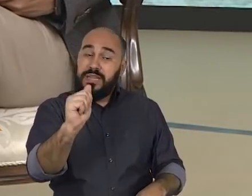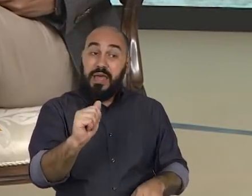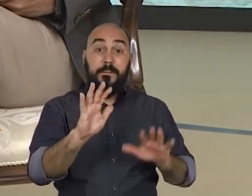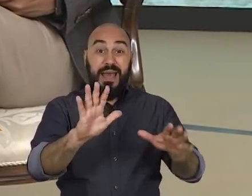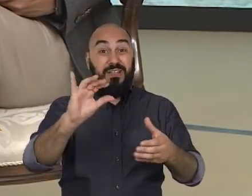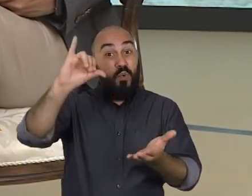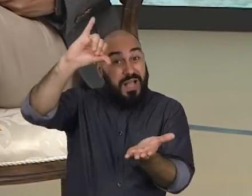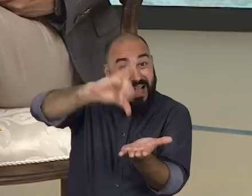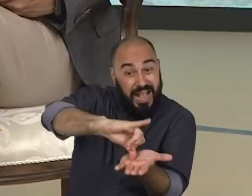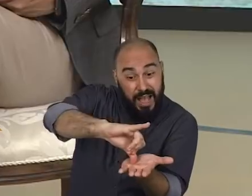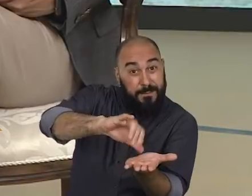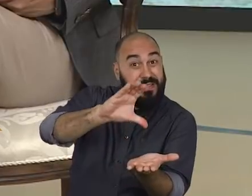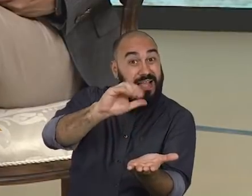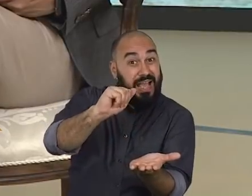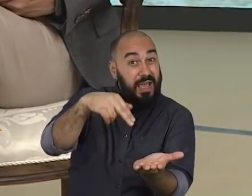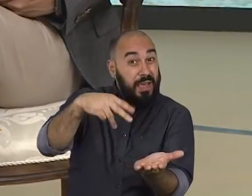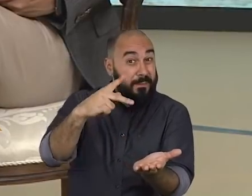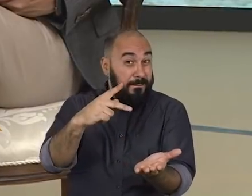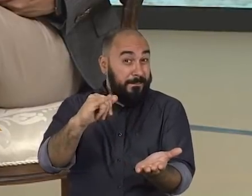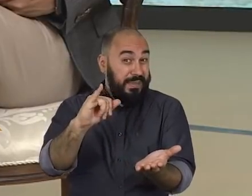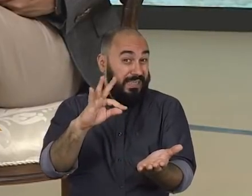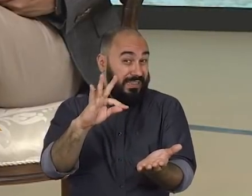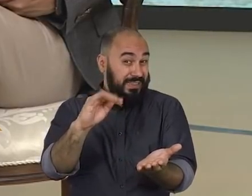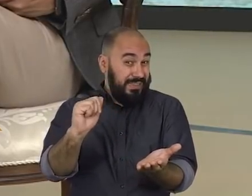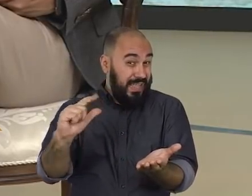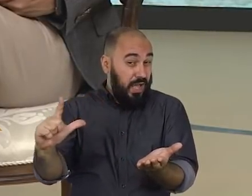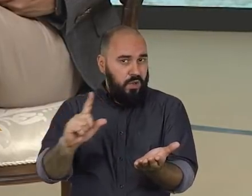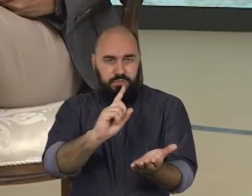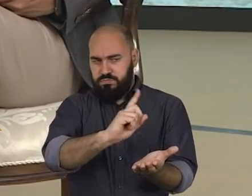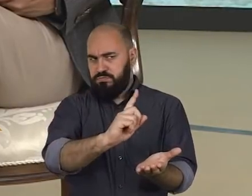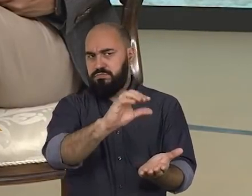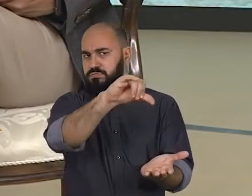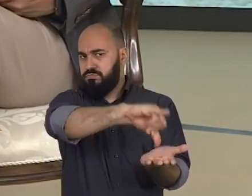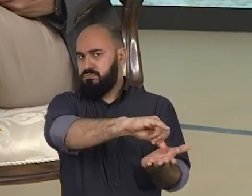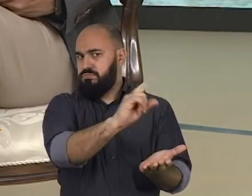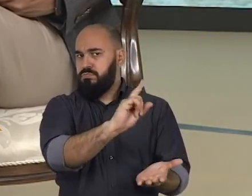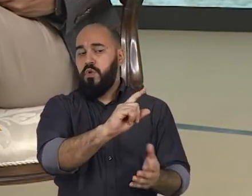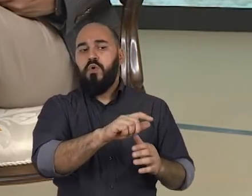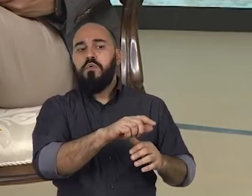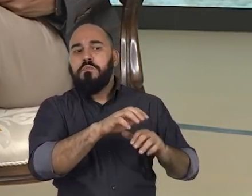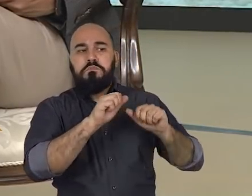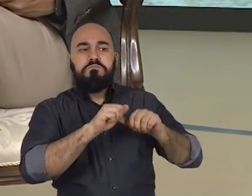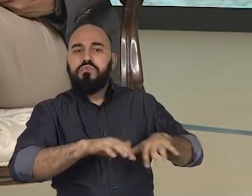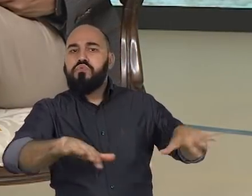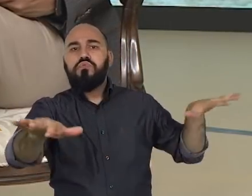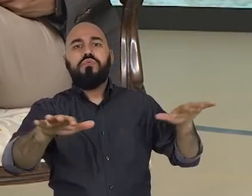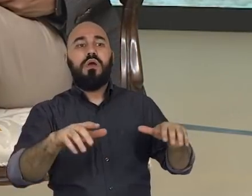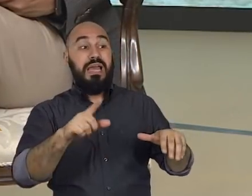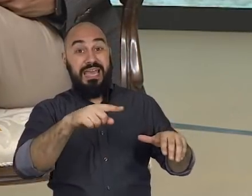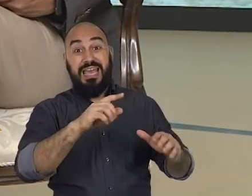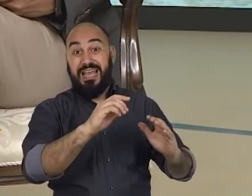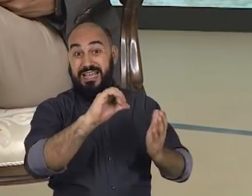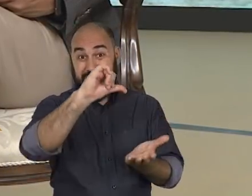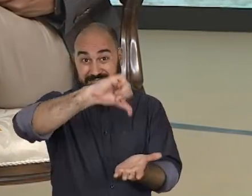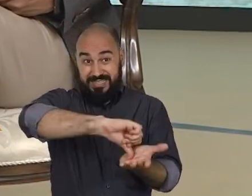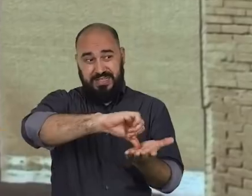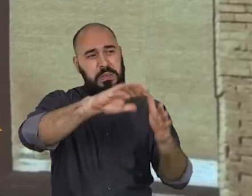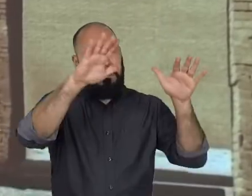há 4 ou 5 anos antes desse episódio, ela estava completamente arrasada em